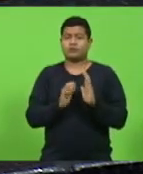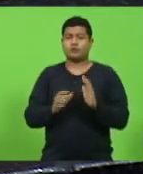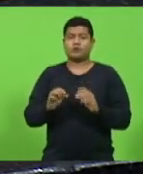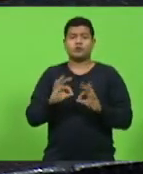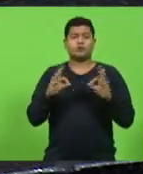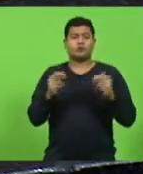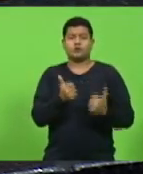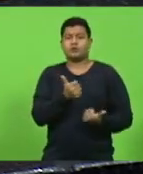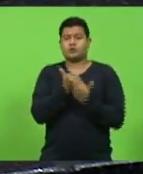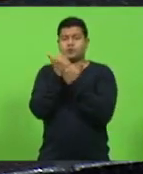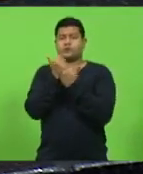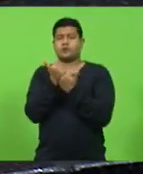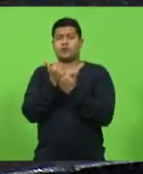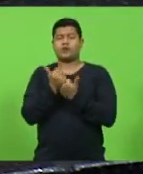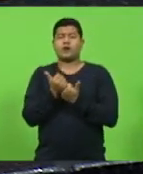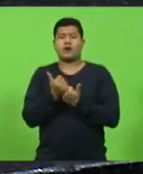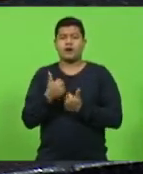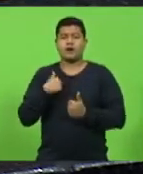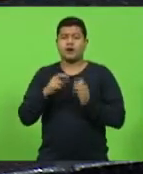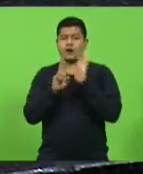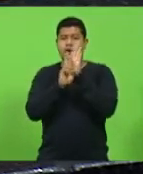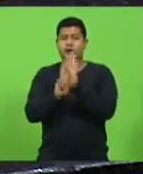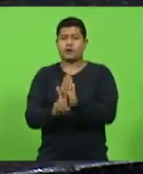para estar aqui representando.